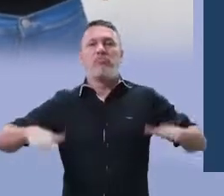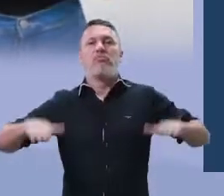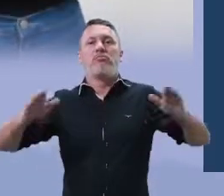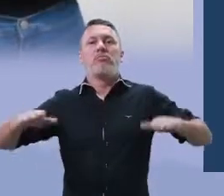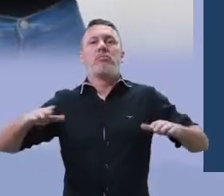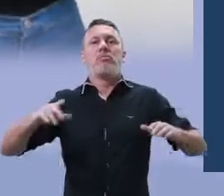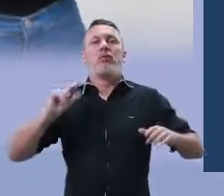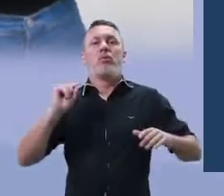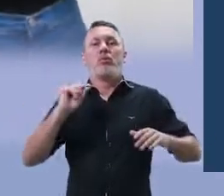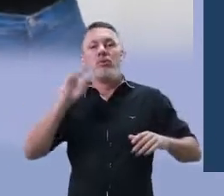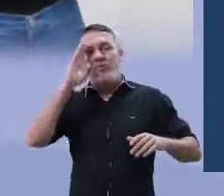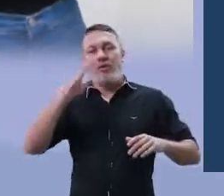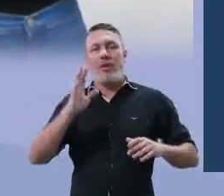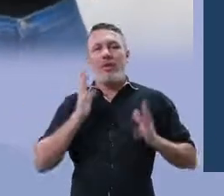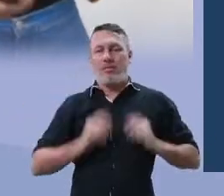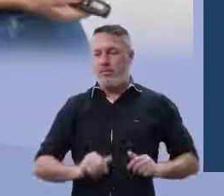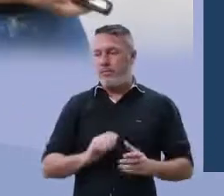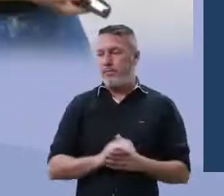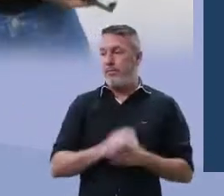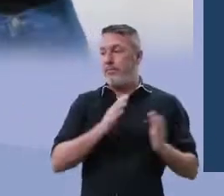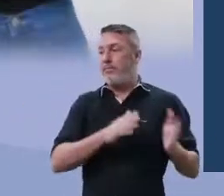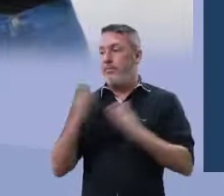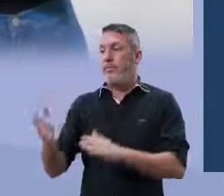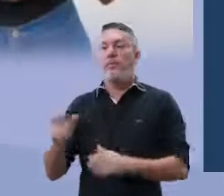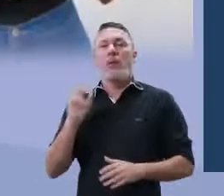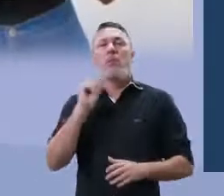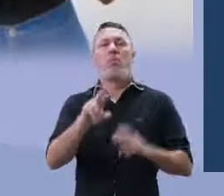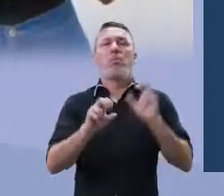acumulados, teve então uma quantidade muito maior